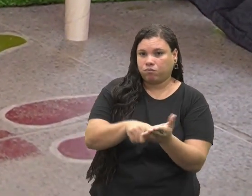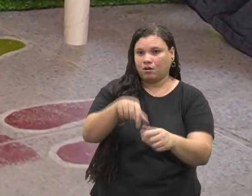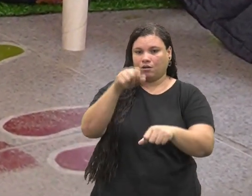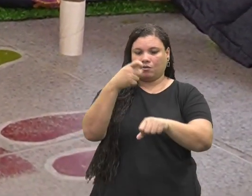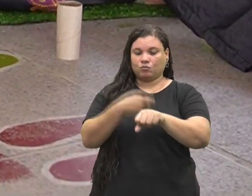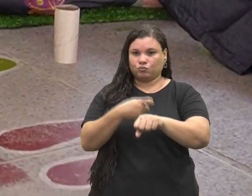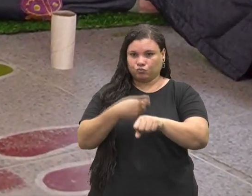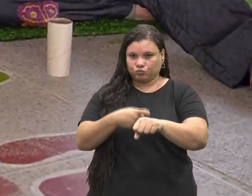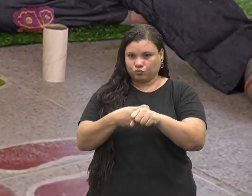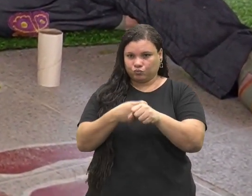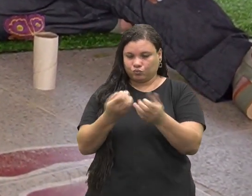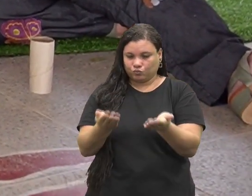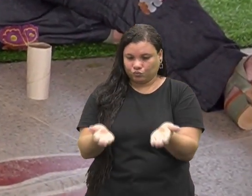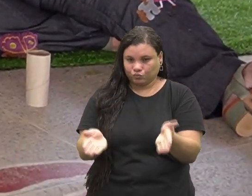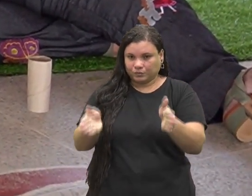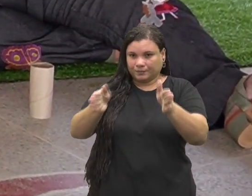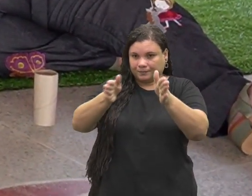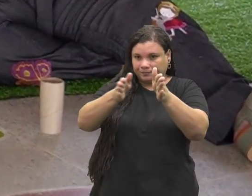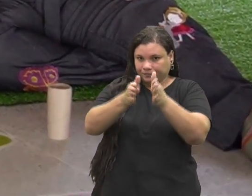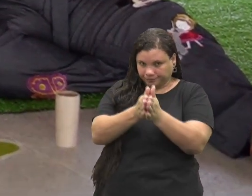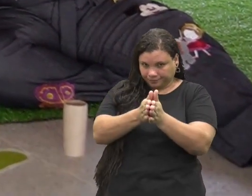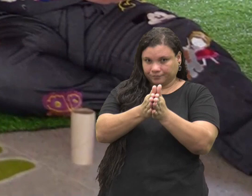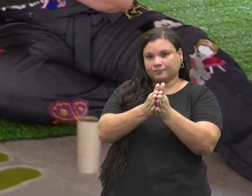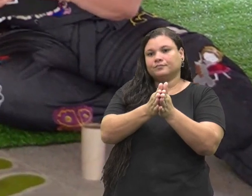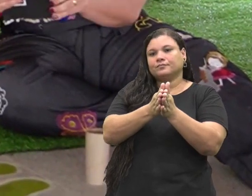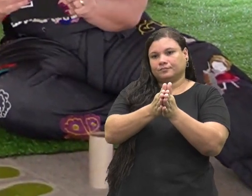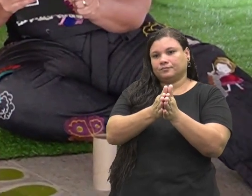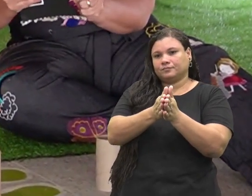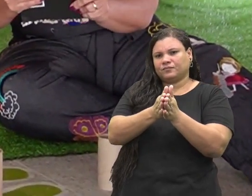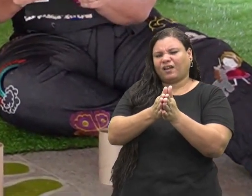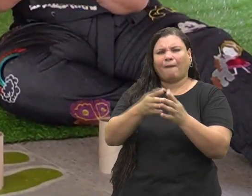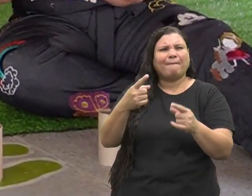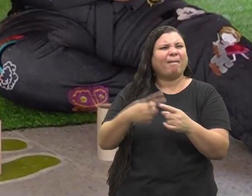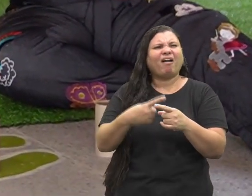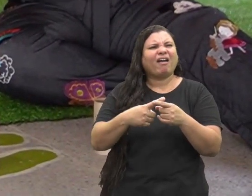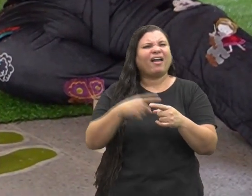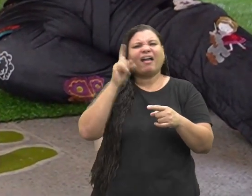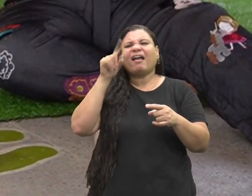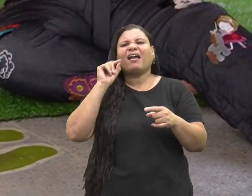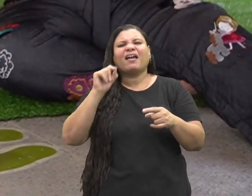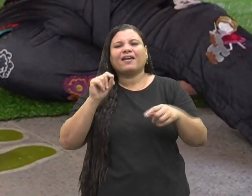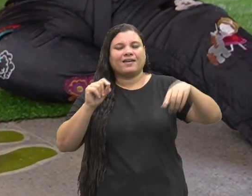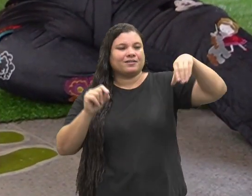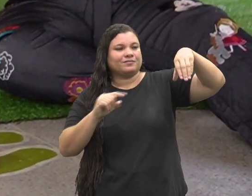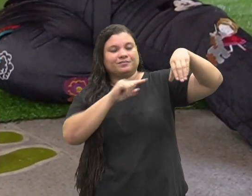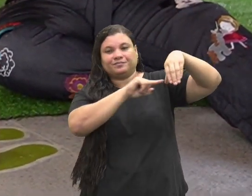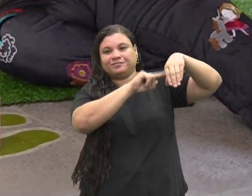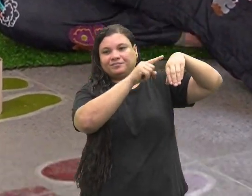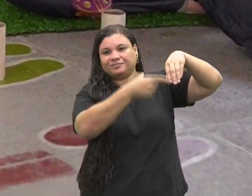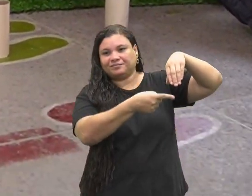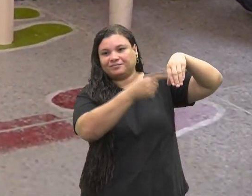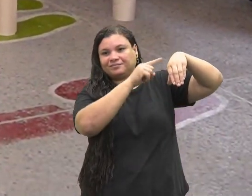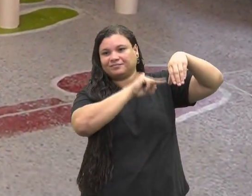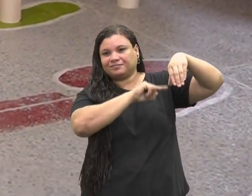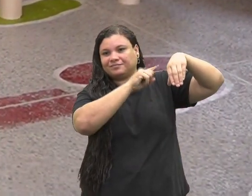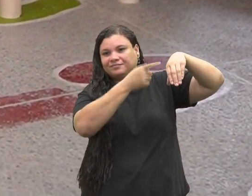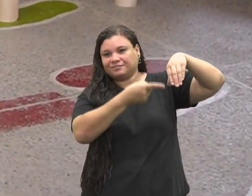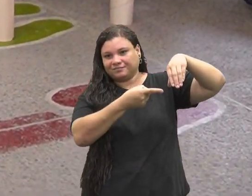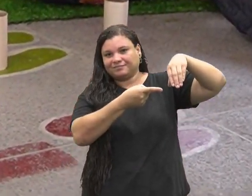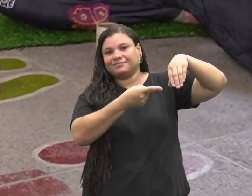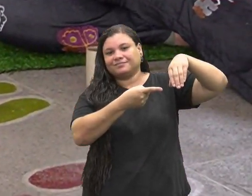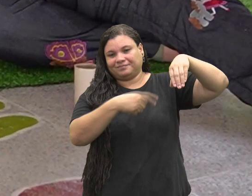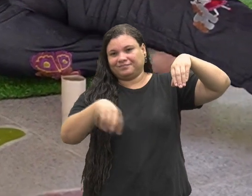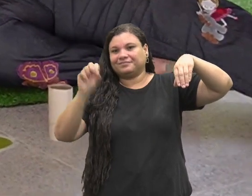nossa capa vai ser a trave, onde nós iremos fazer o gol. Olha